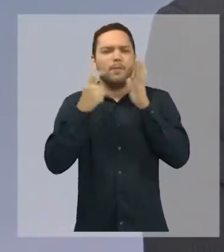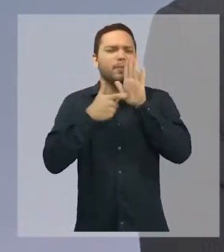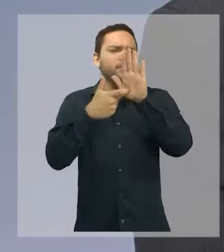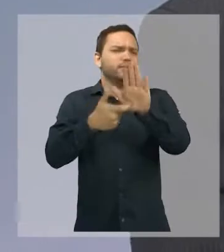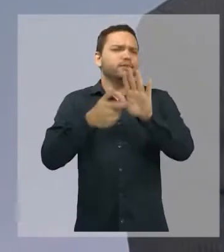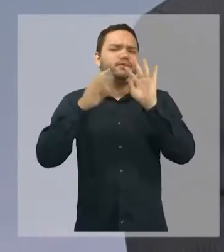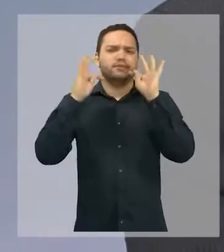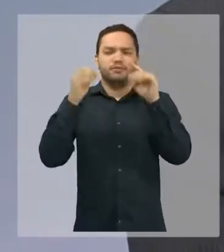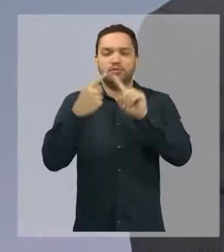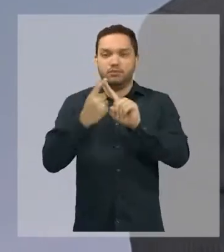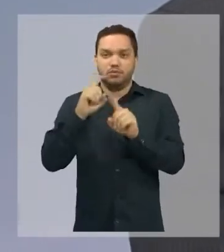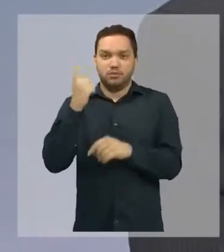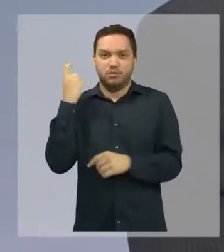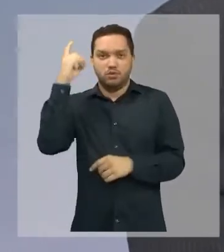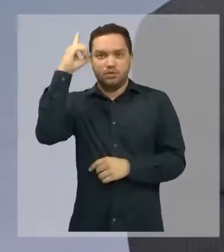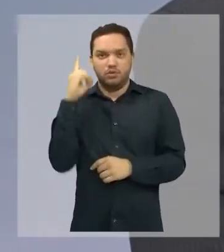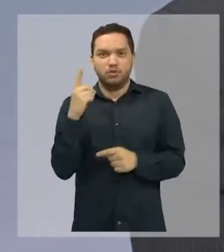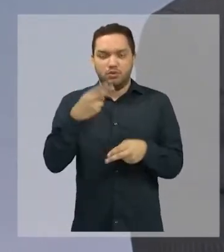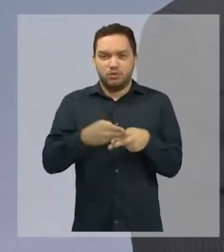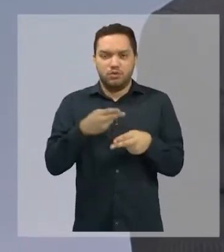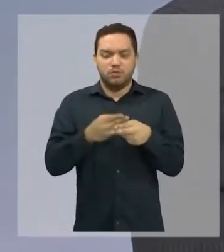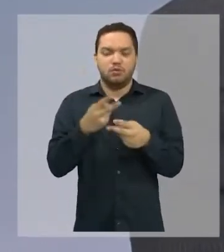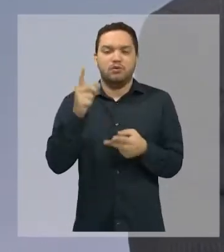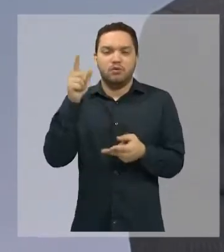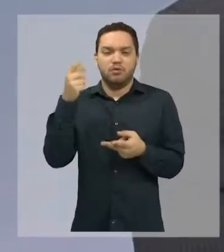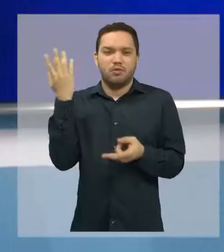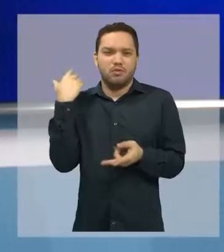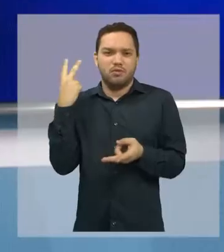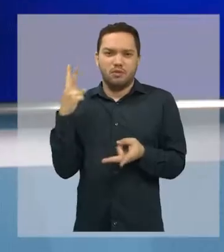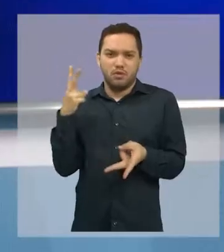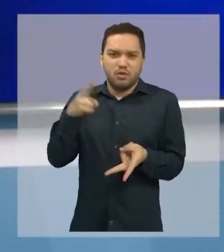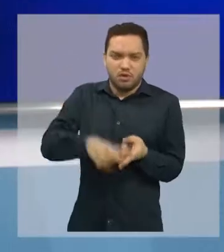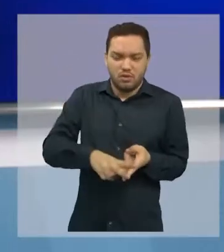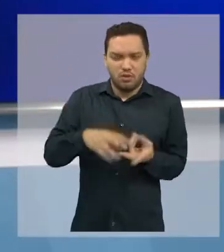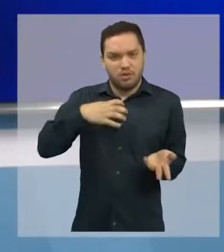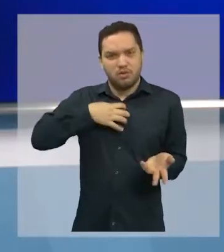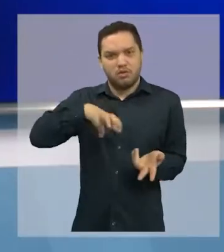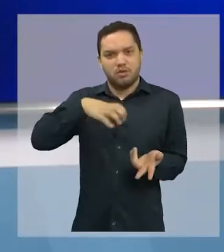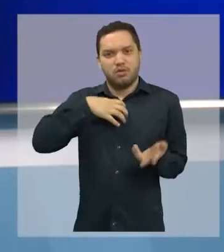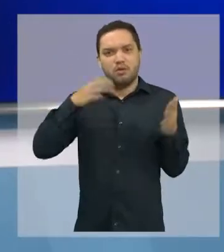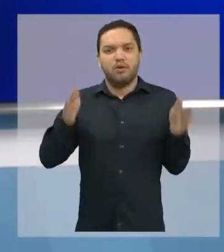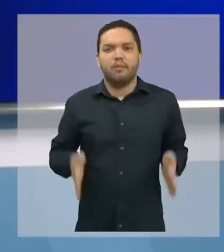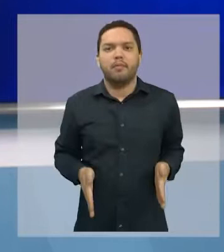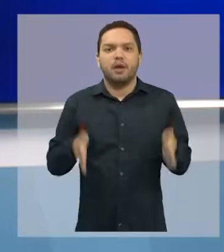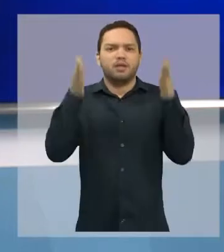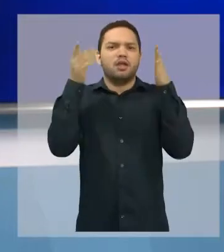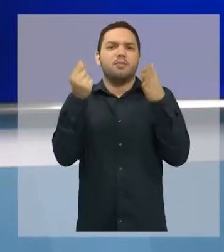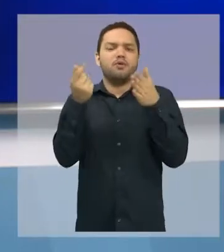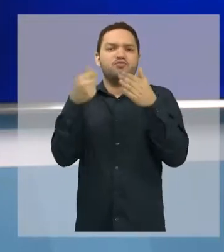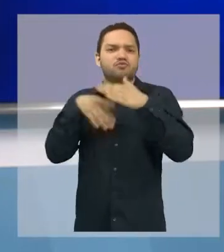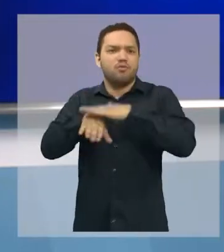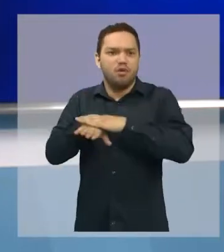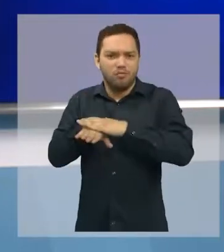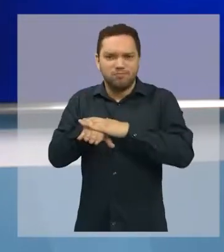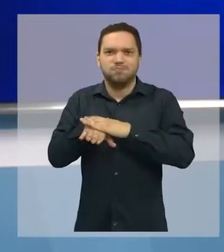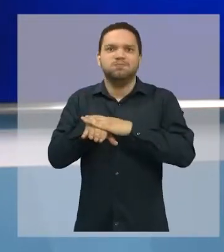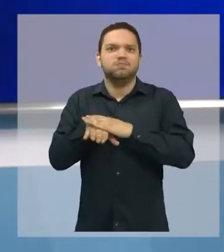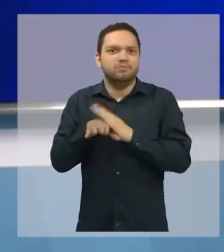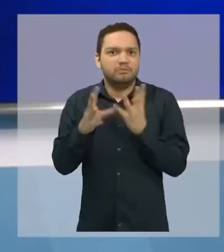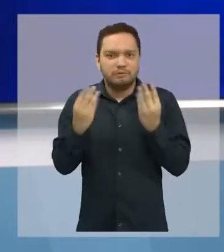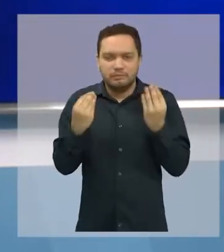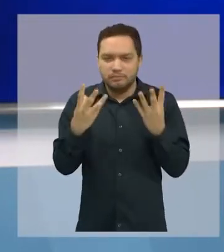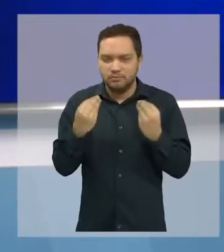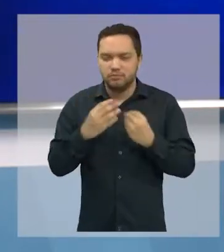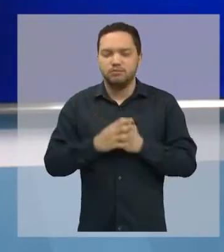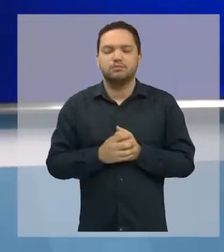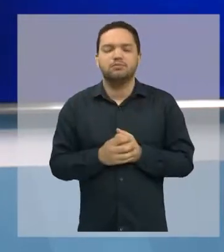Ficou claro, o ex-diretor da Caixa Econômica foi preso lá na Bahia com um apartamento cheio de dinheiro. Então as